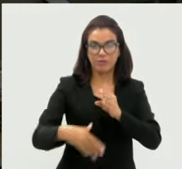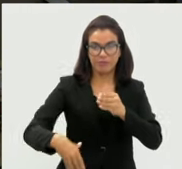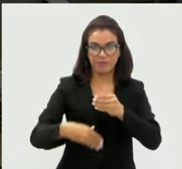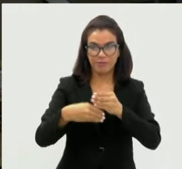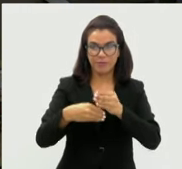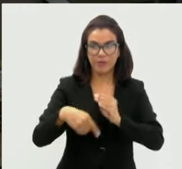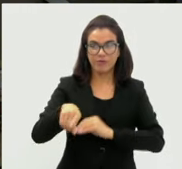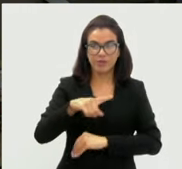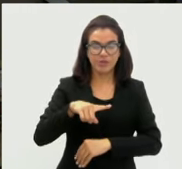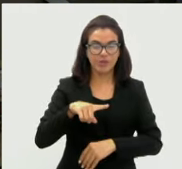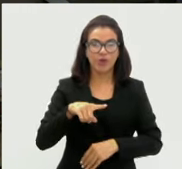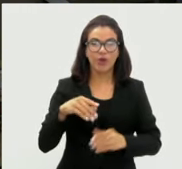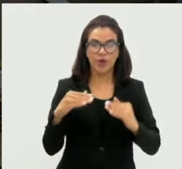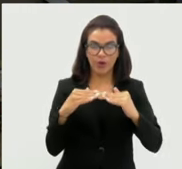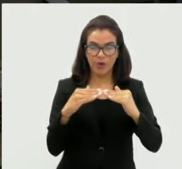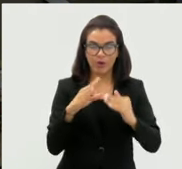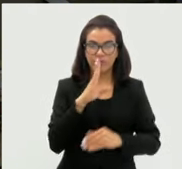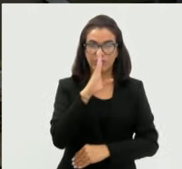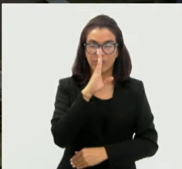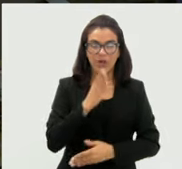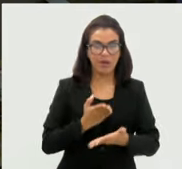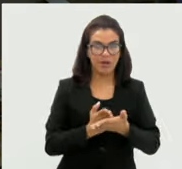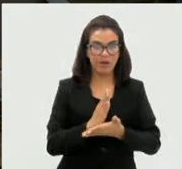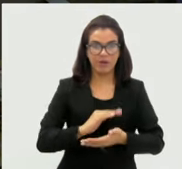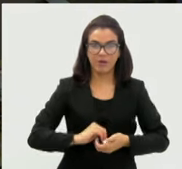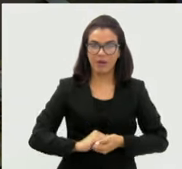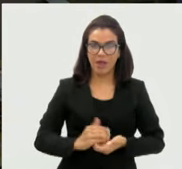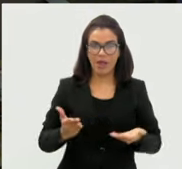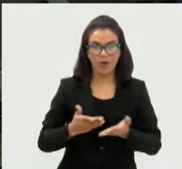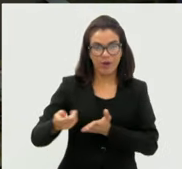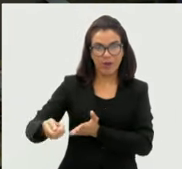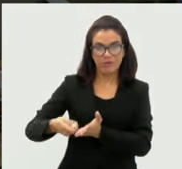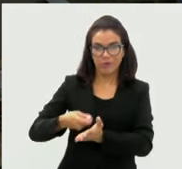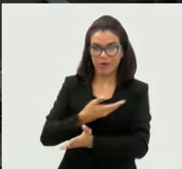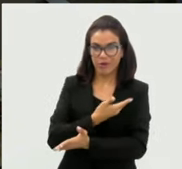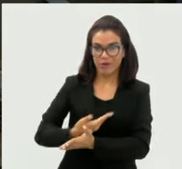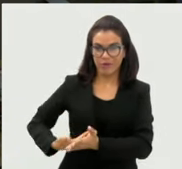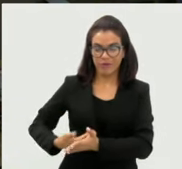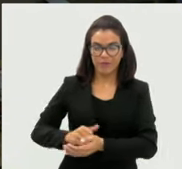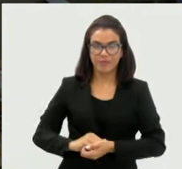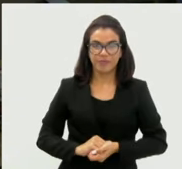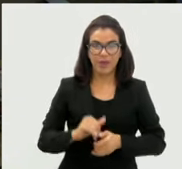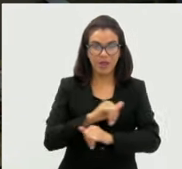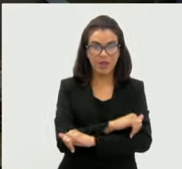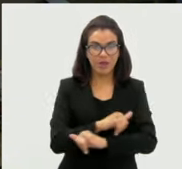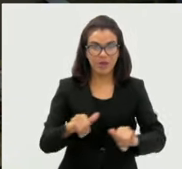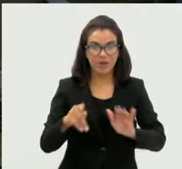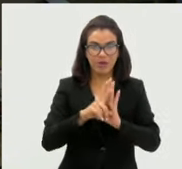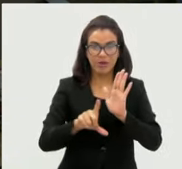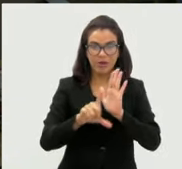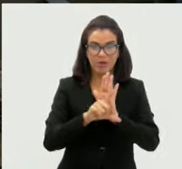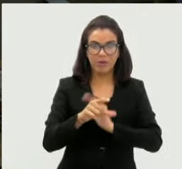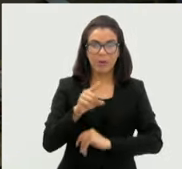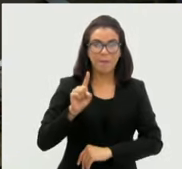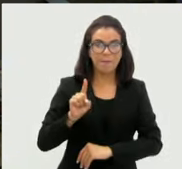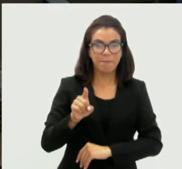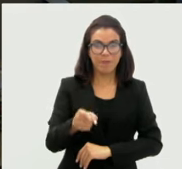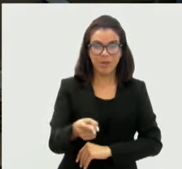que aprovam, permaneçam como estão. Aprovado. Vai autógrafo. Anuncio, projeto de lei número